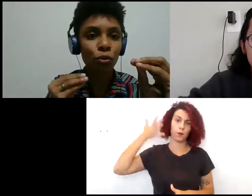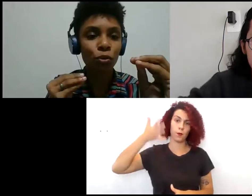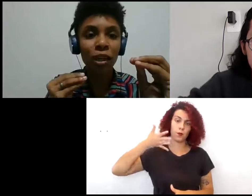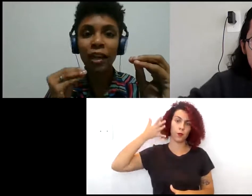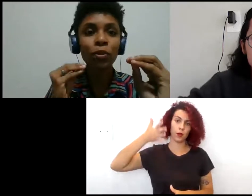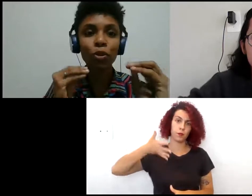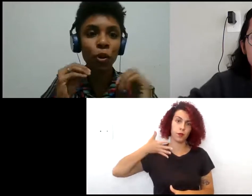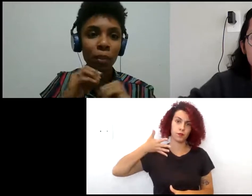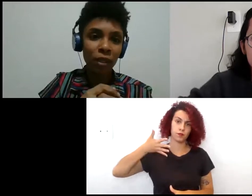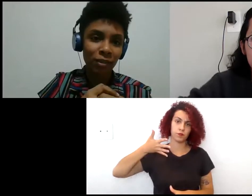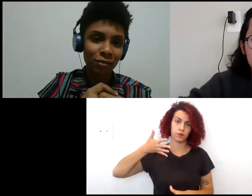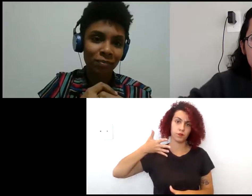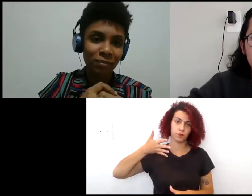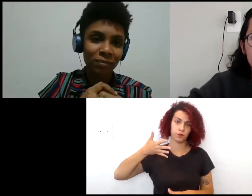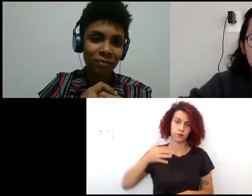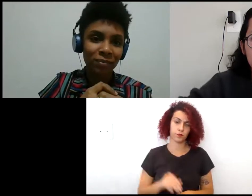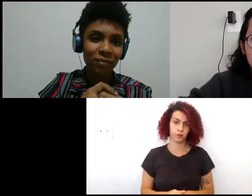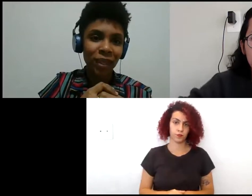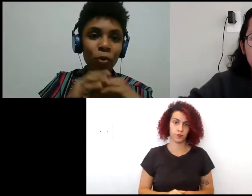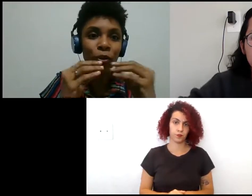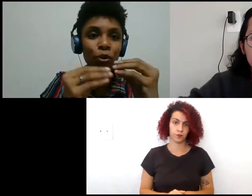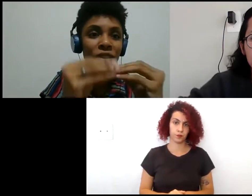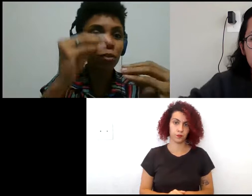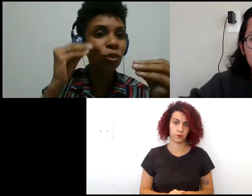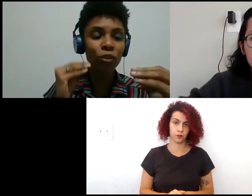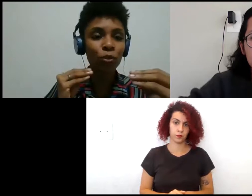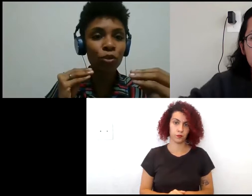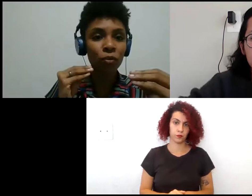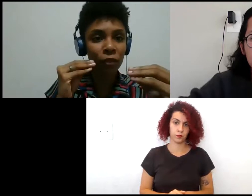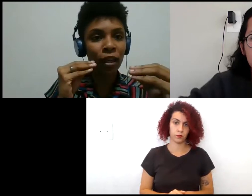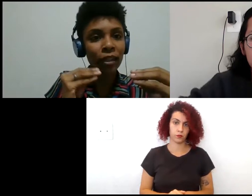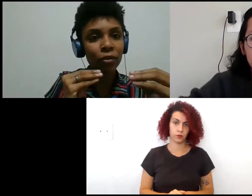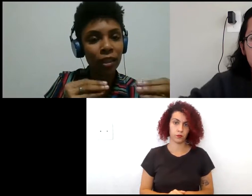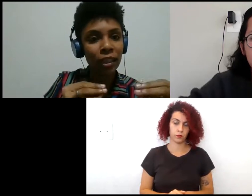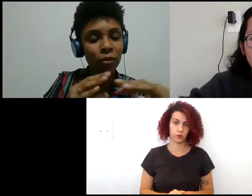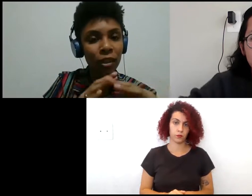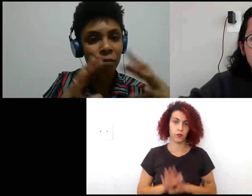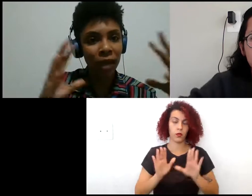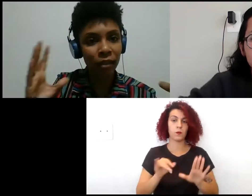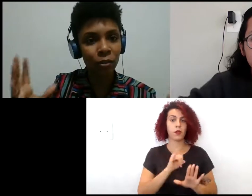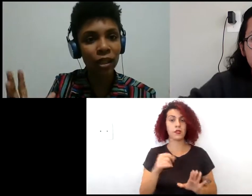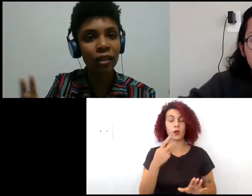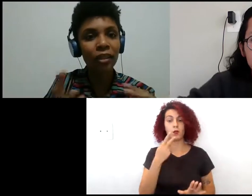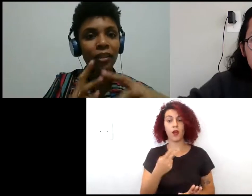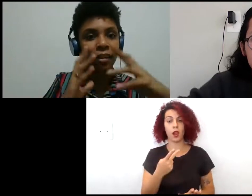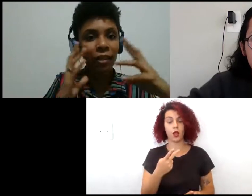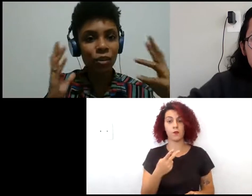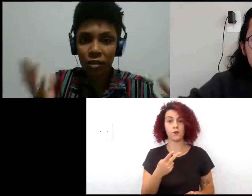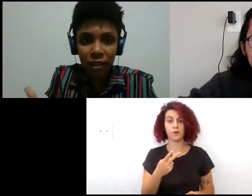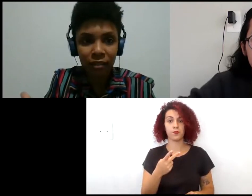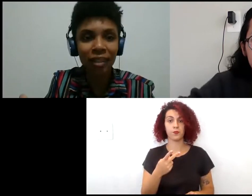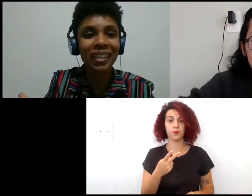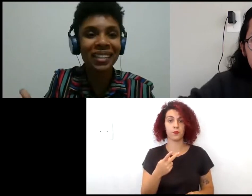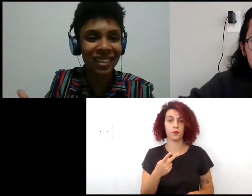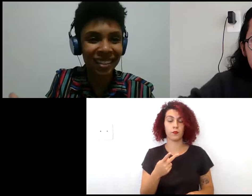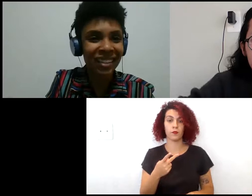contradiscurso eu não estou aprendendo é o que eu estou sendo conta discurso você tá falando ali no aspecto né é